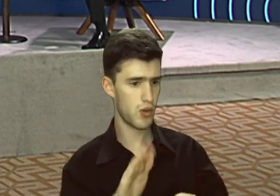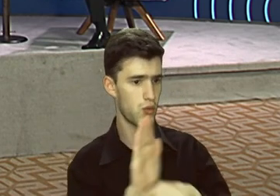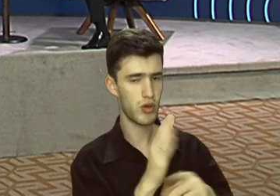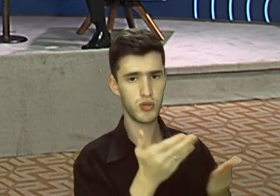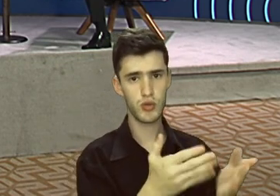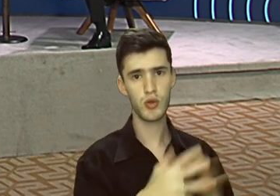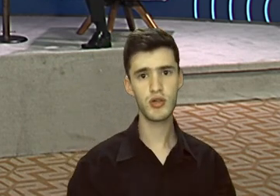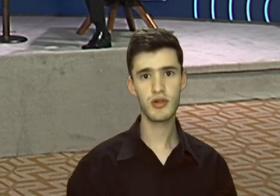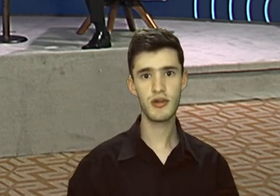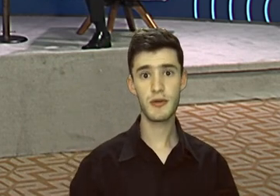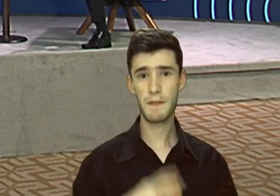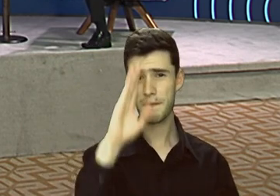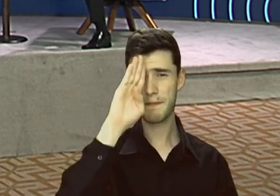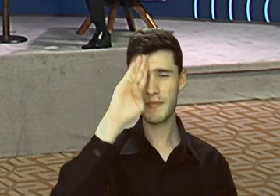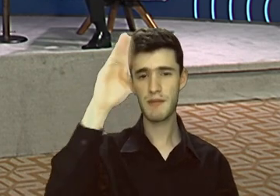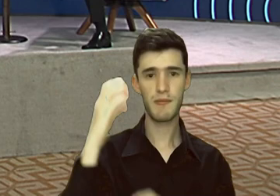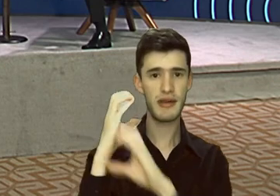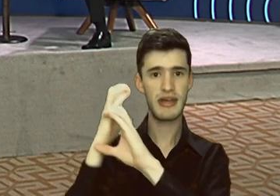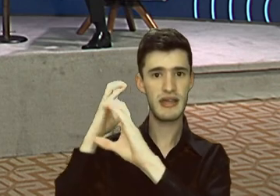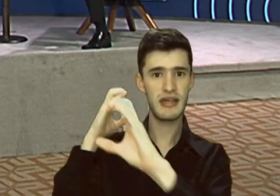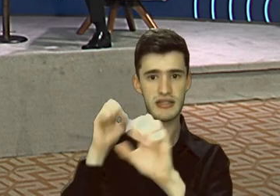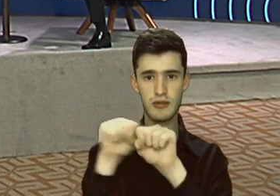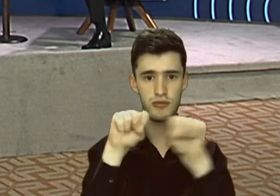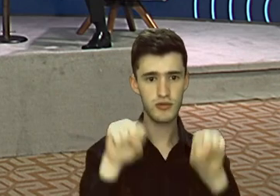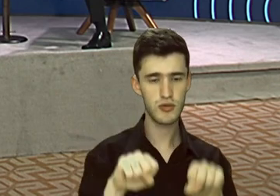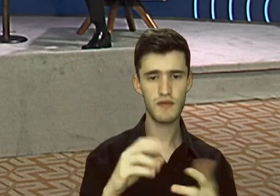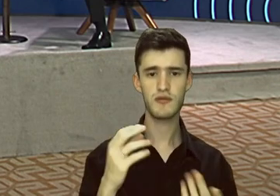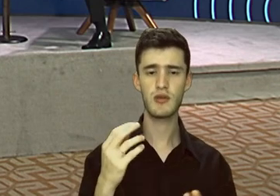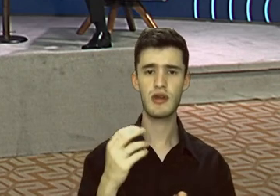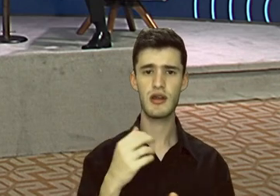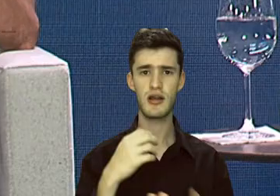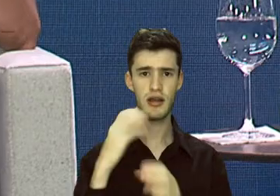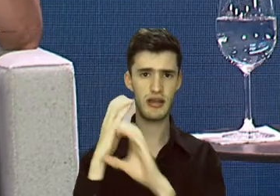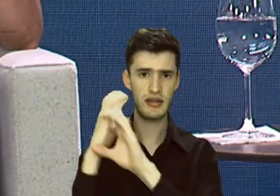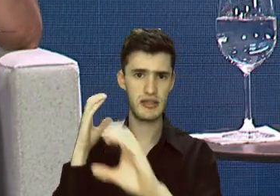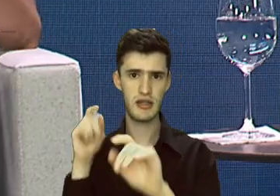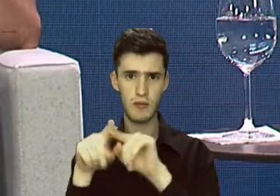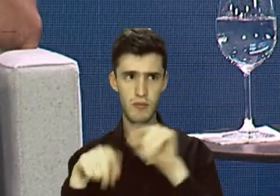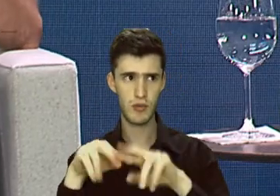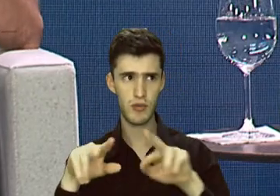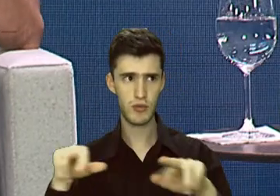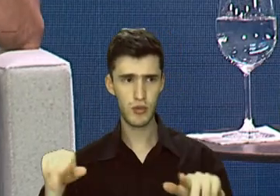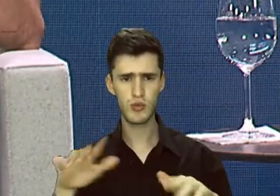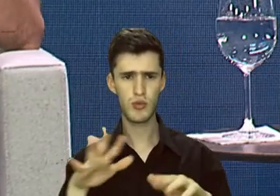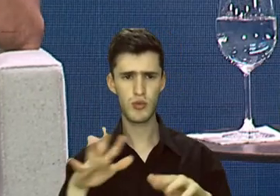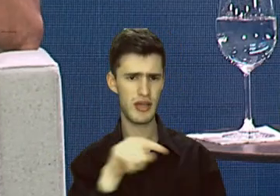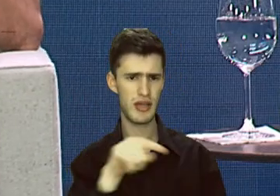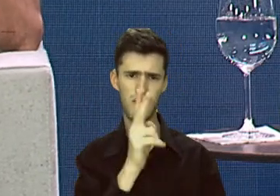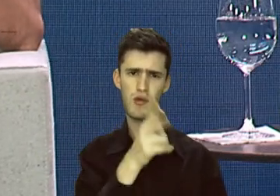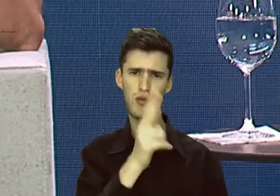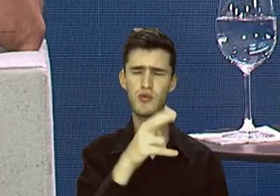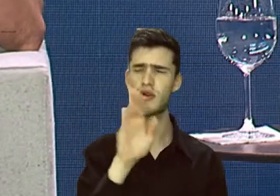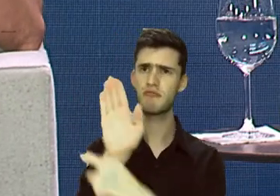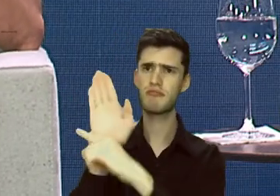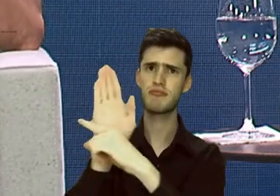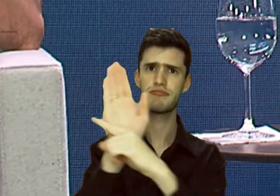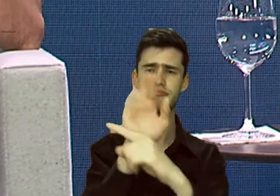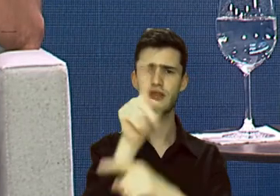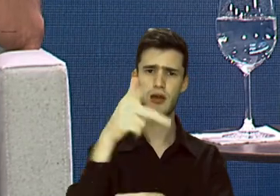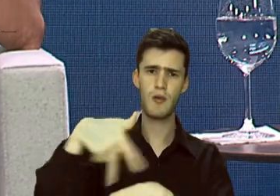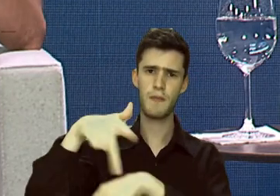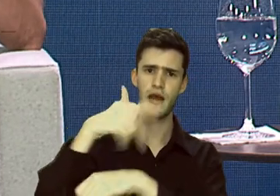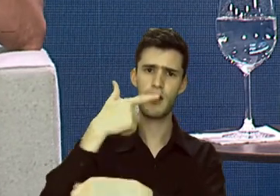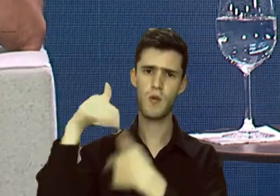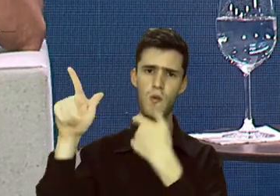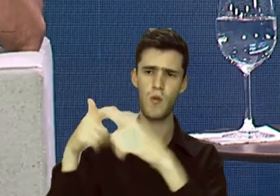pessoas de produto vai continuar né mas eu acho que agora a gente tá passando por uma questão de ajuste Eu não eu não vi mais